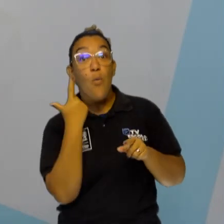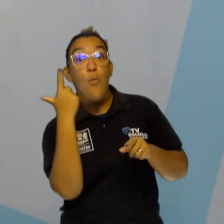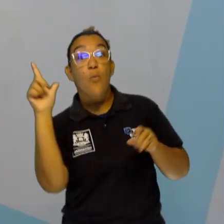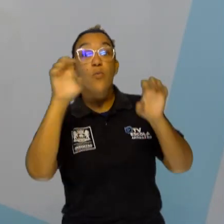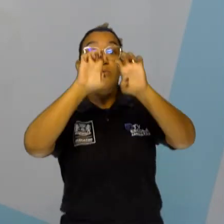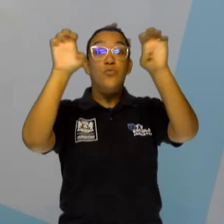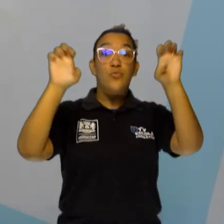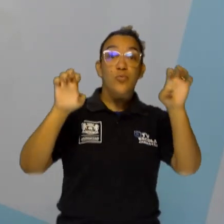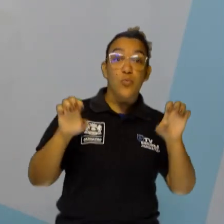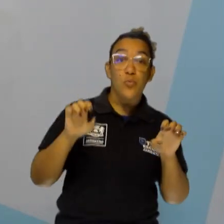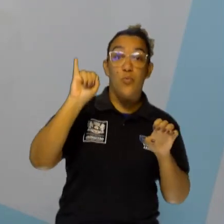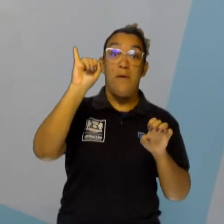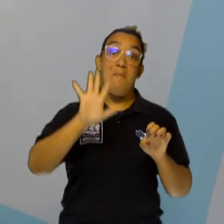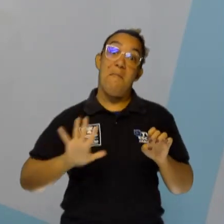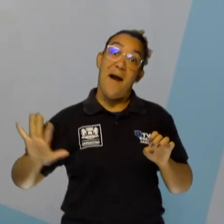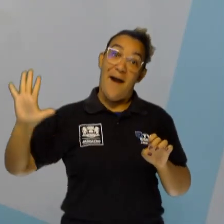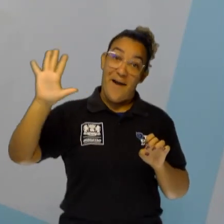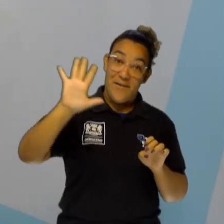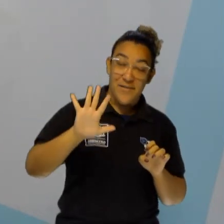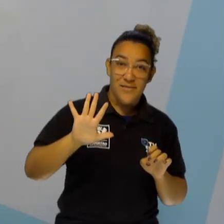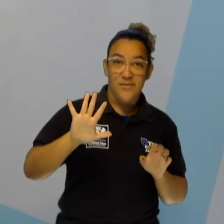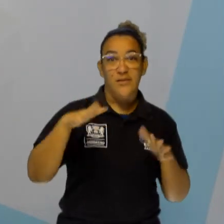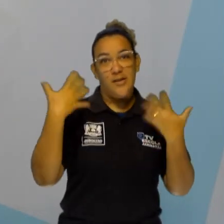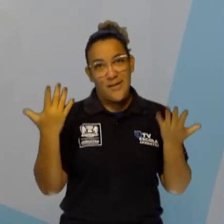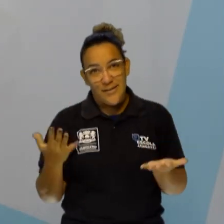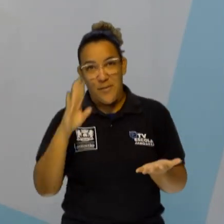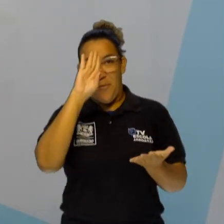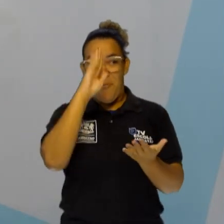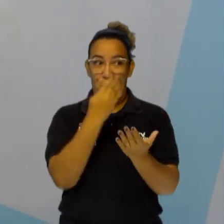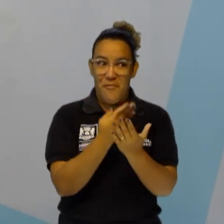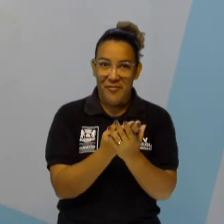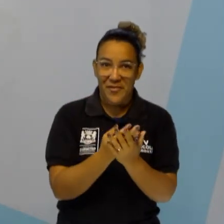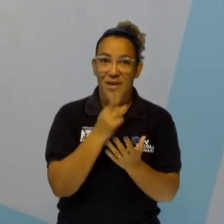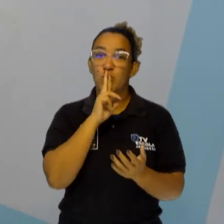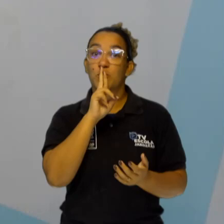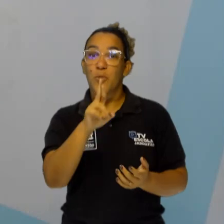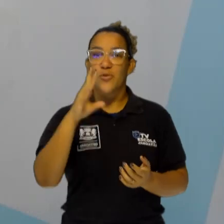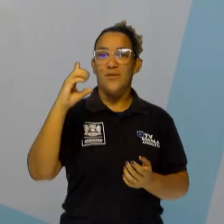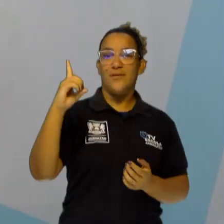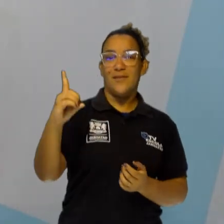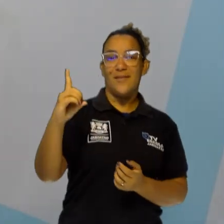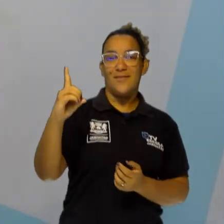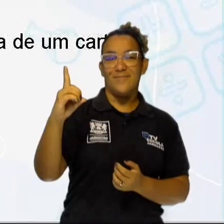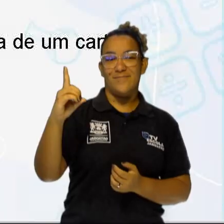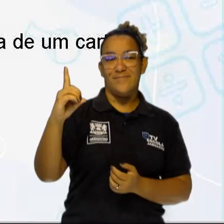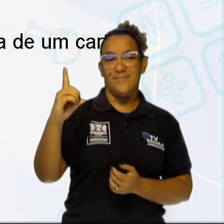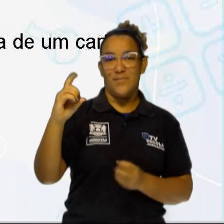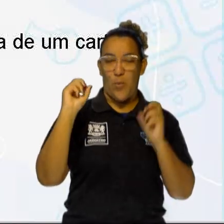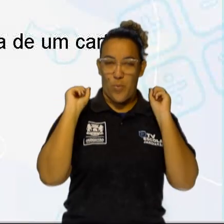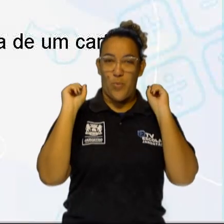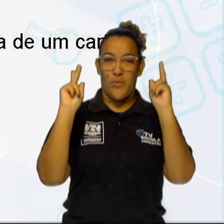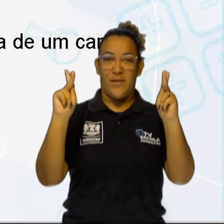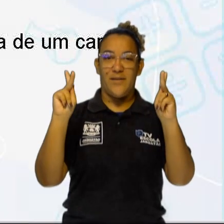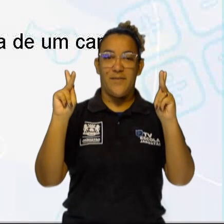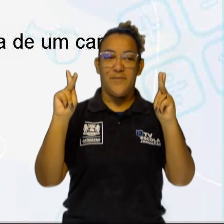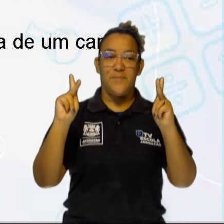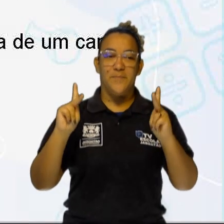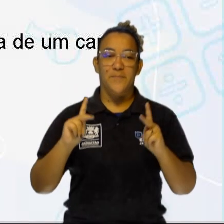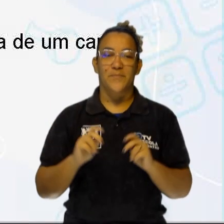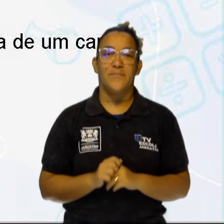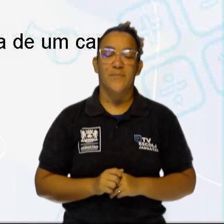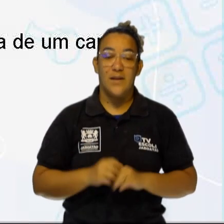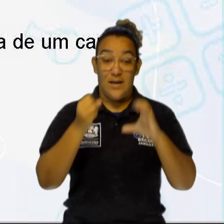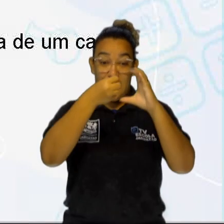imagens. Portanto, a gente só confirma aí que a nossa resposta é a letra D. Na letra D, a gente realmente encontra características que